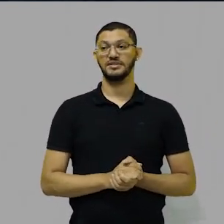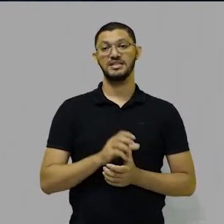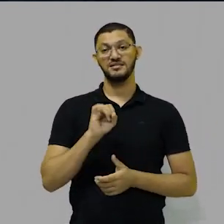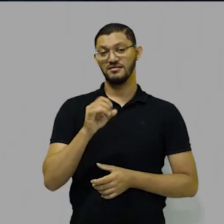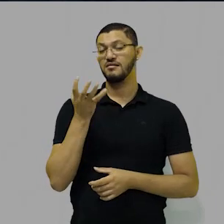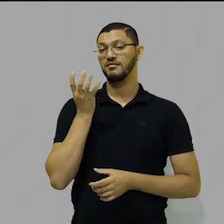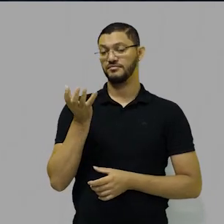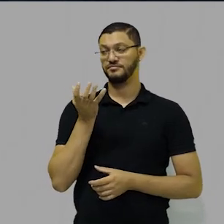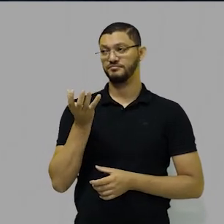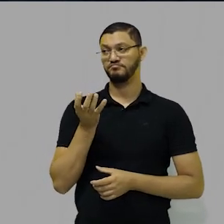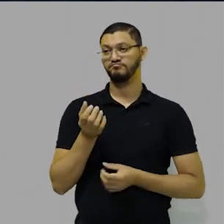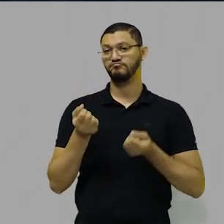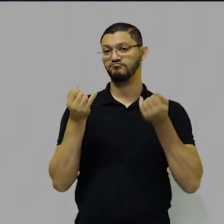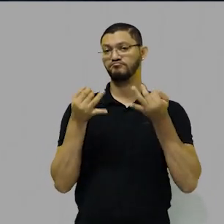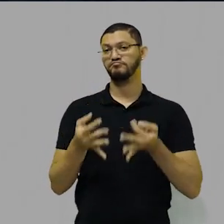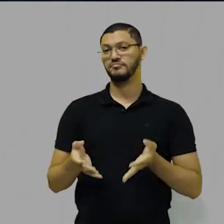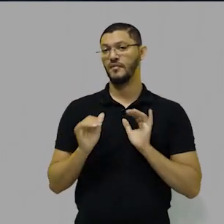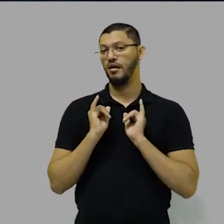quero